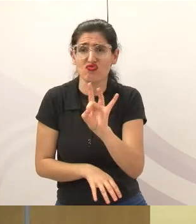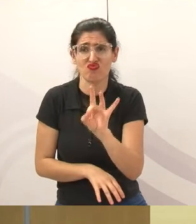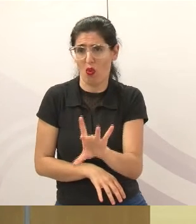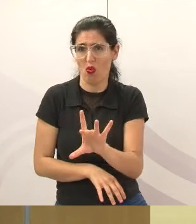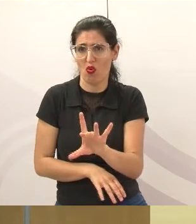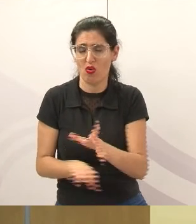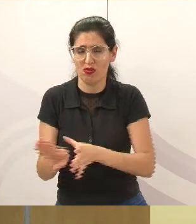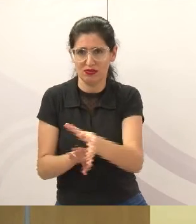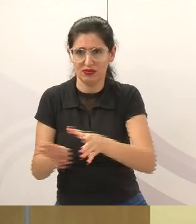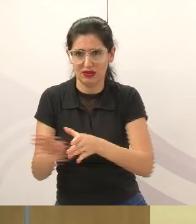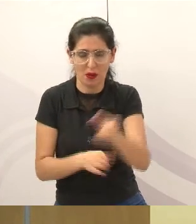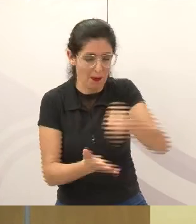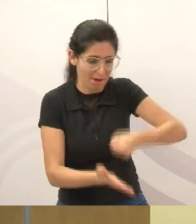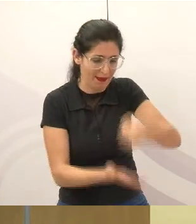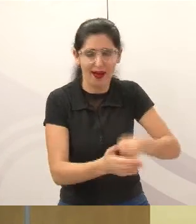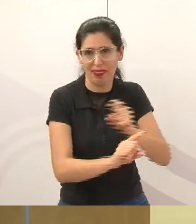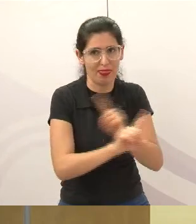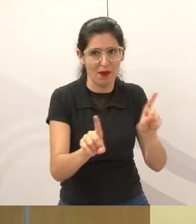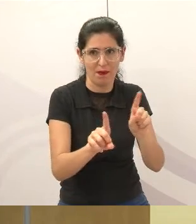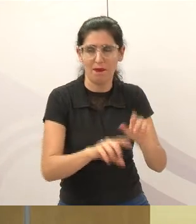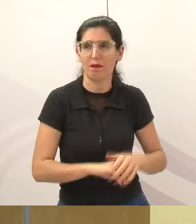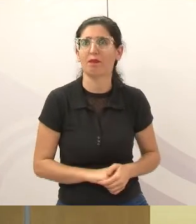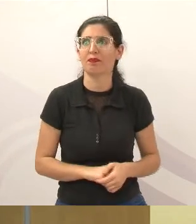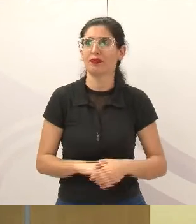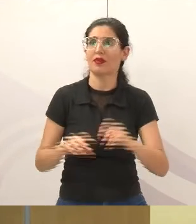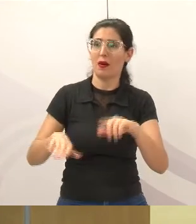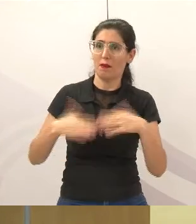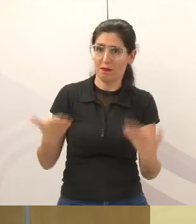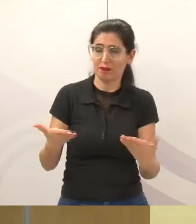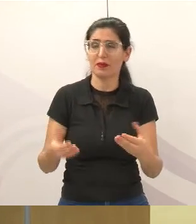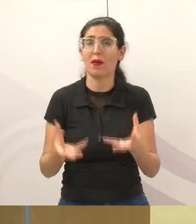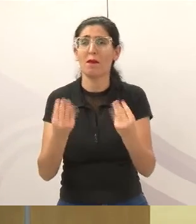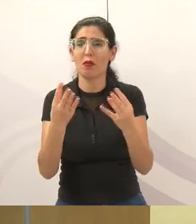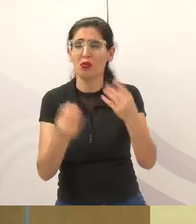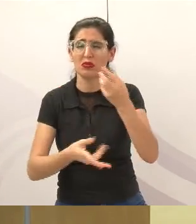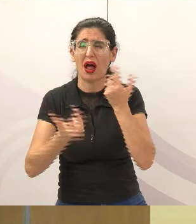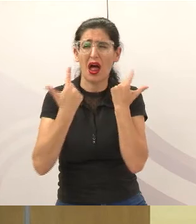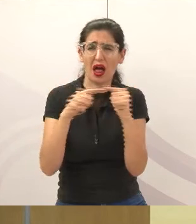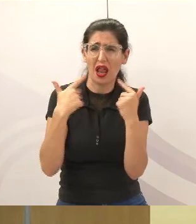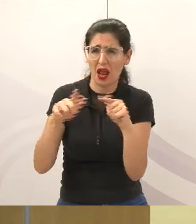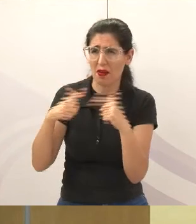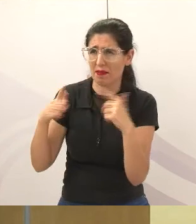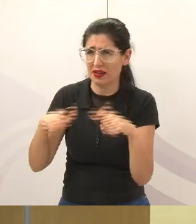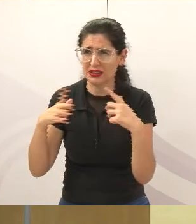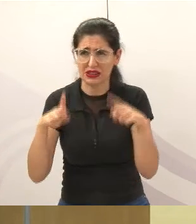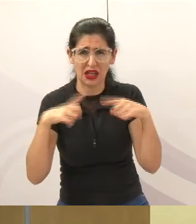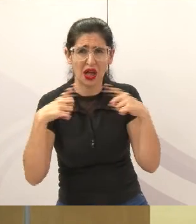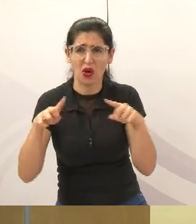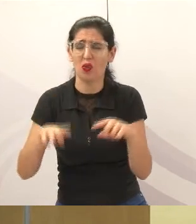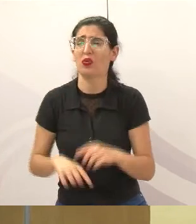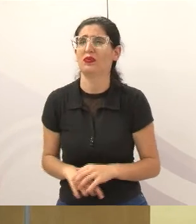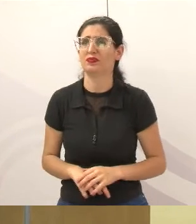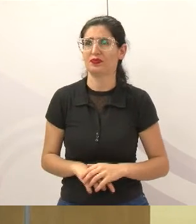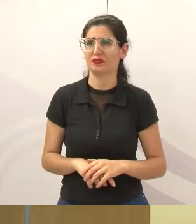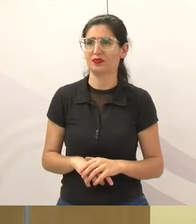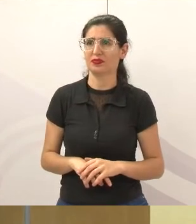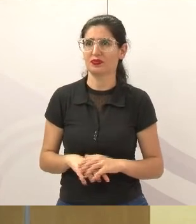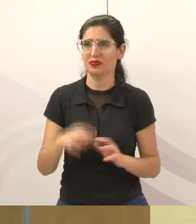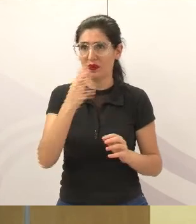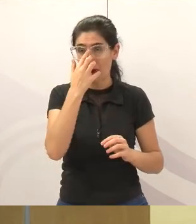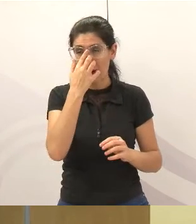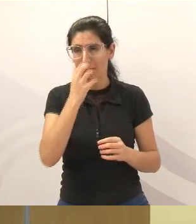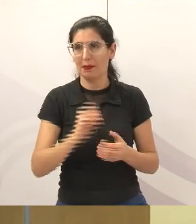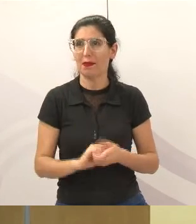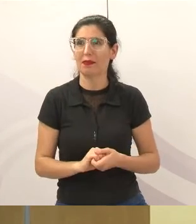aproveitar das pessoas mais fragilizadas. Eu tenho recebido muitas reclamações, acredito que todos aqui, de que o aumento